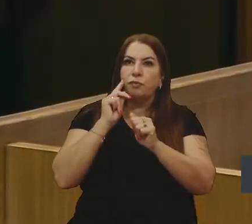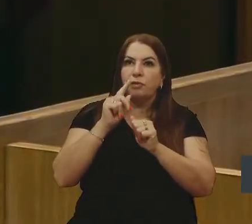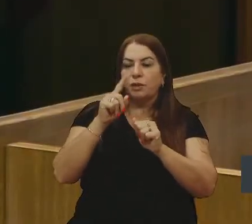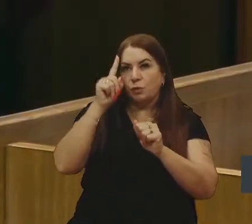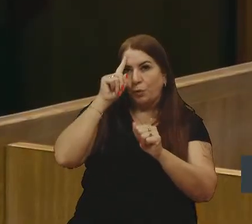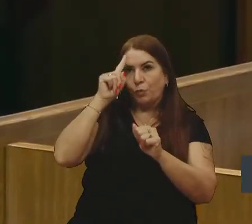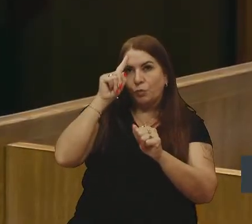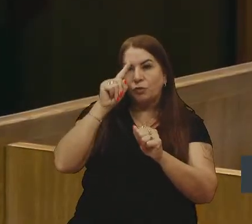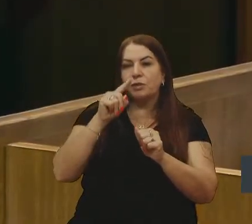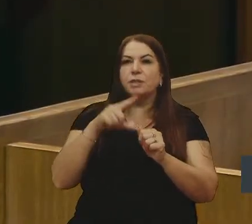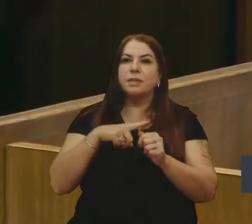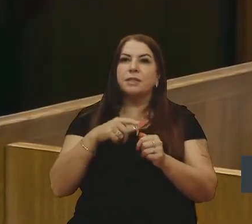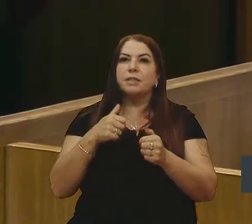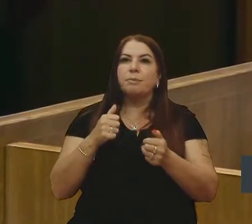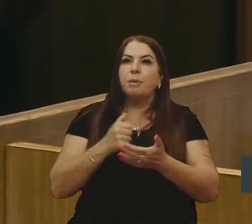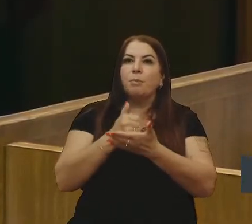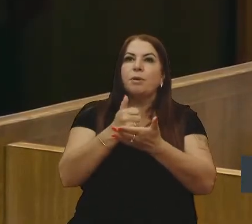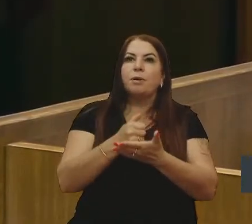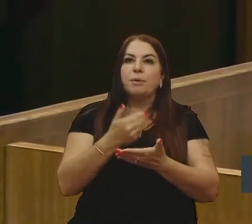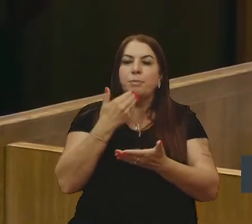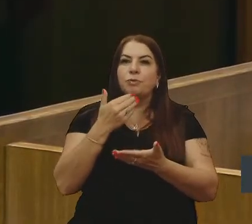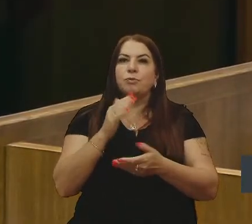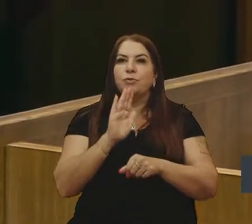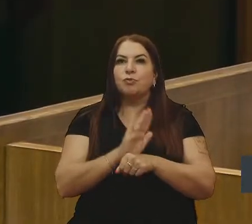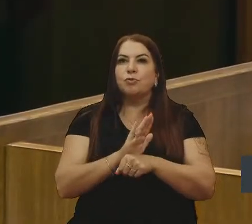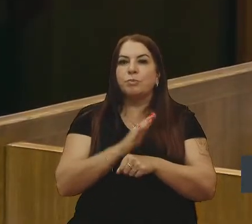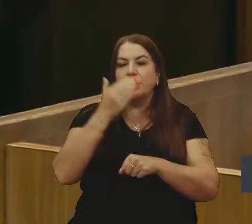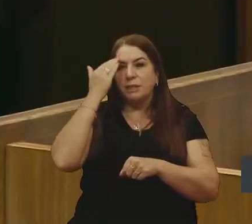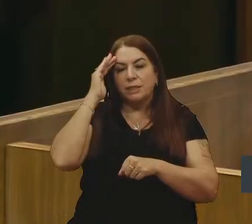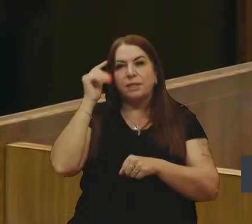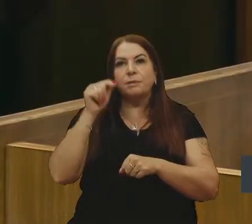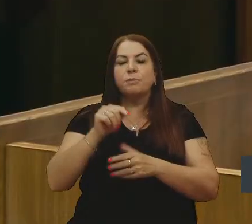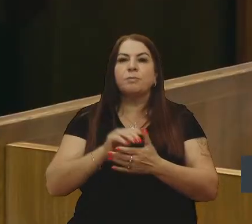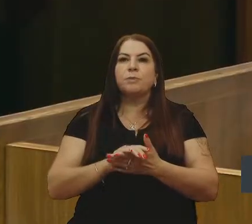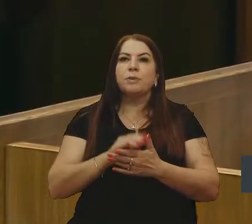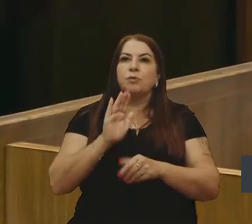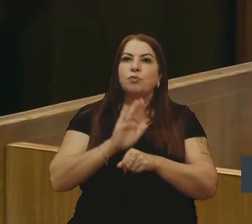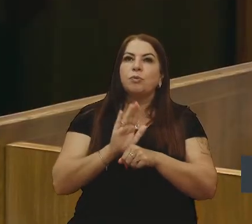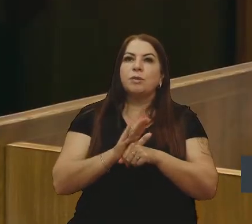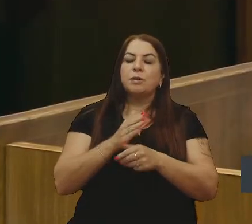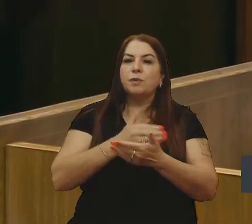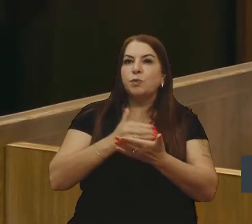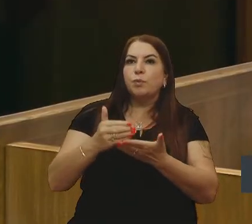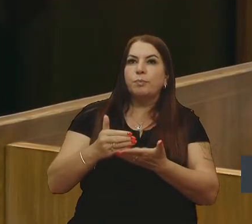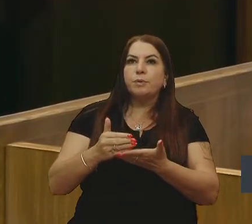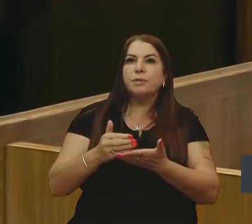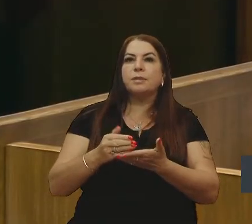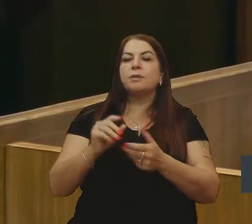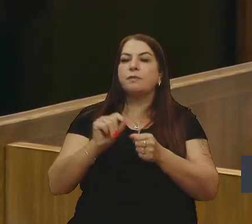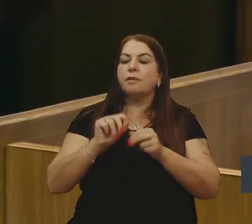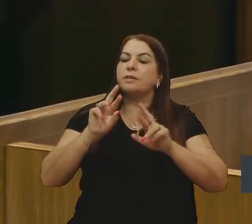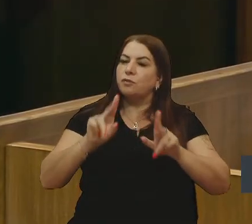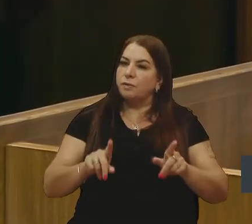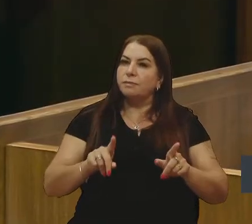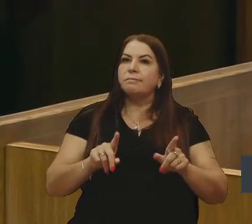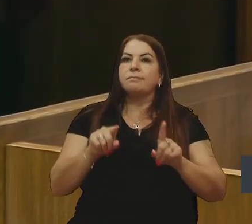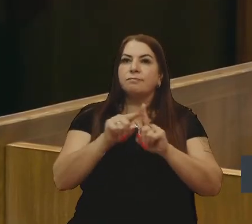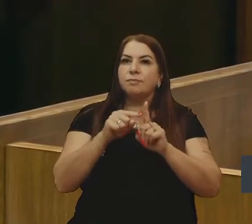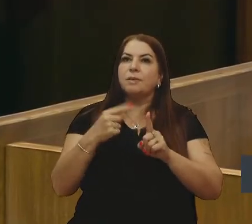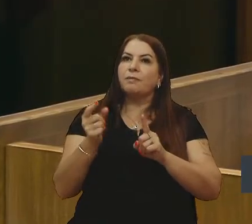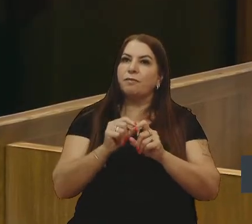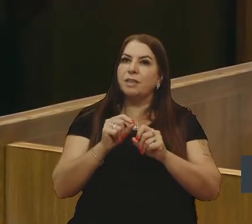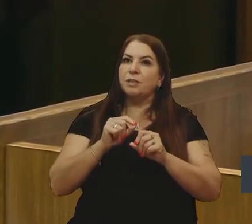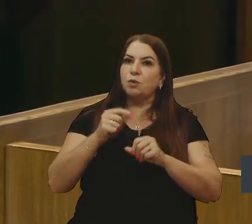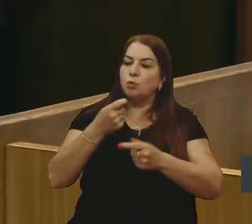os dias, né, para apoiar, pedindo ajuda. Mas nós entendemos que ajudar quem está começando é o que faz a diferença, é fazer com